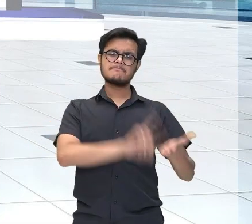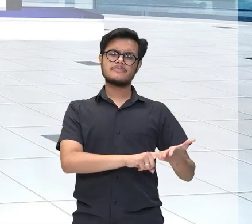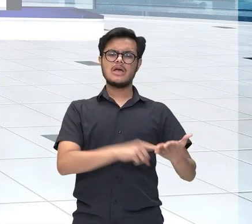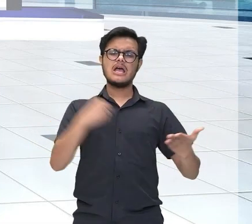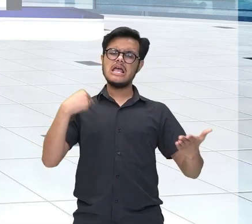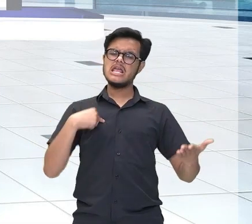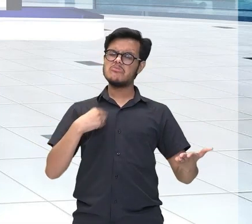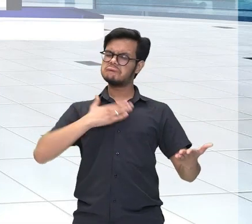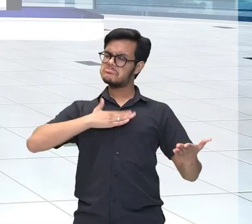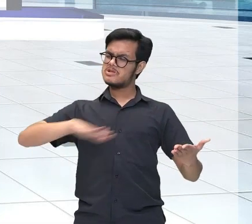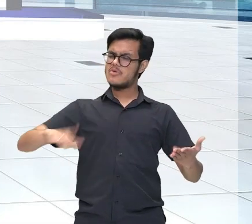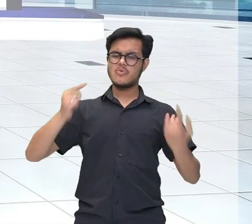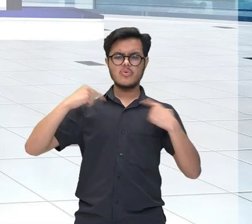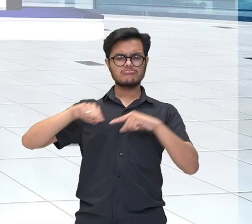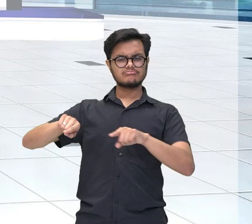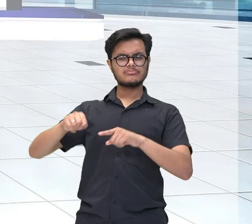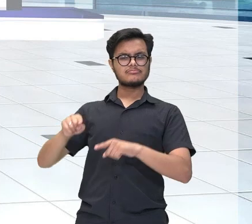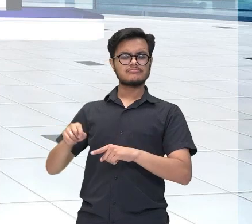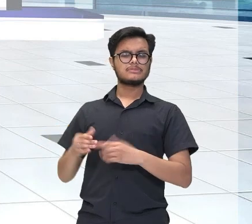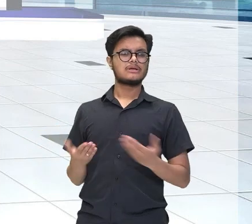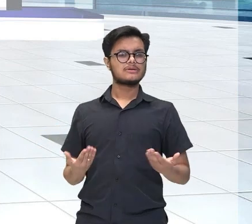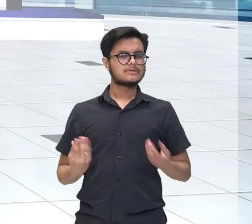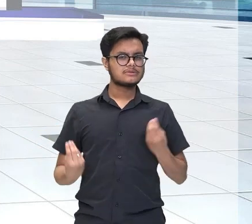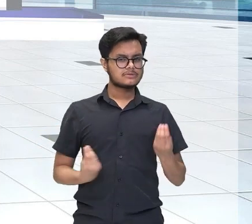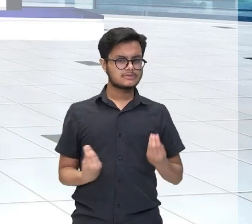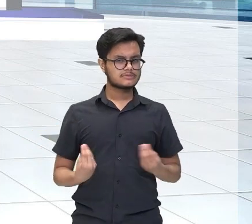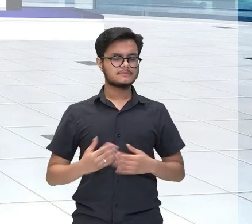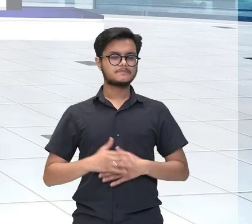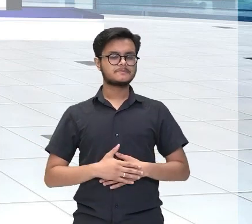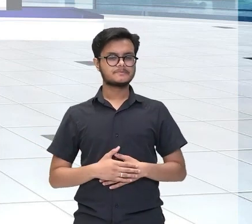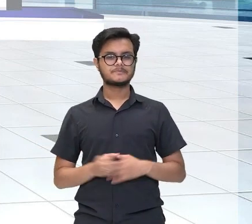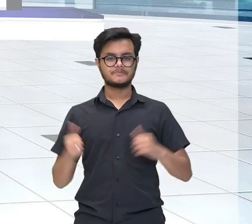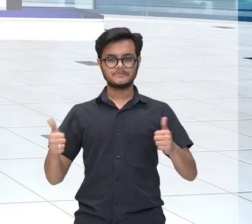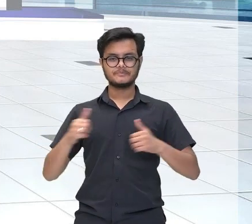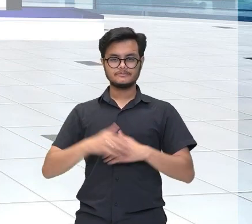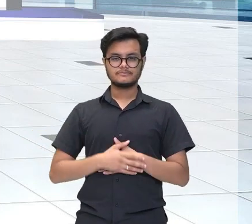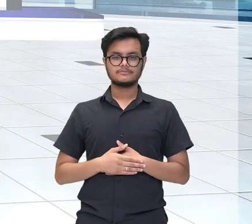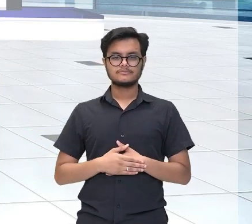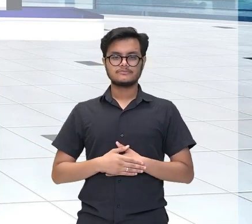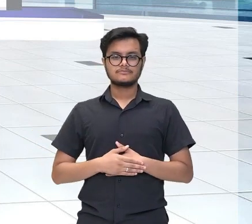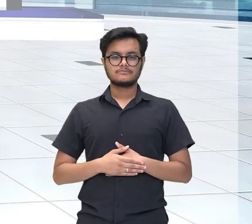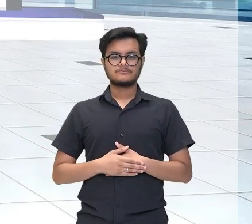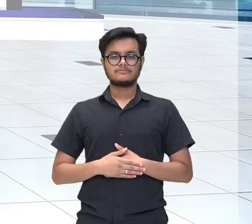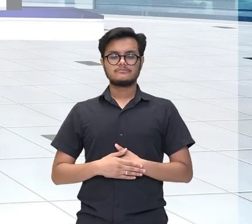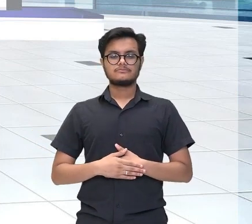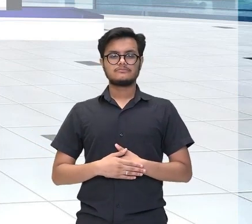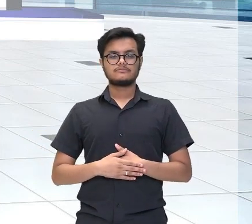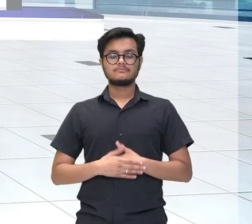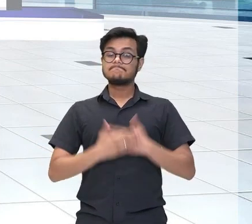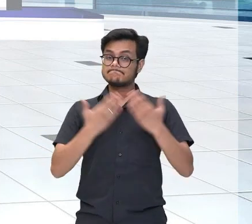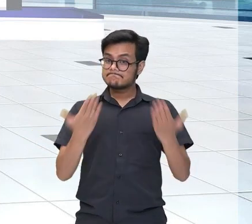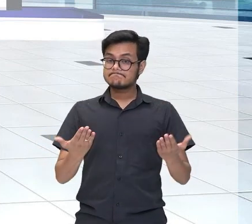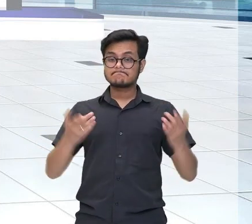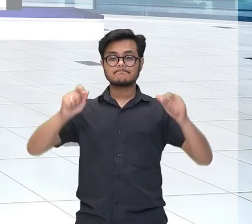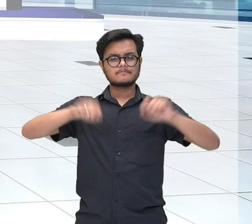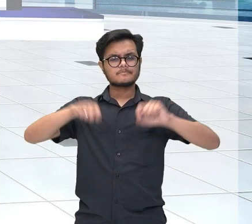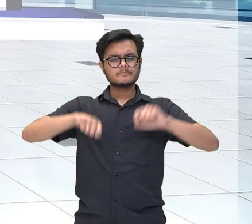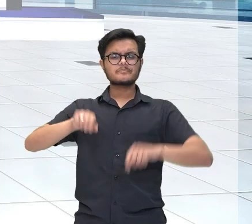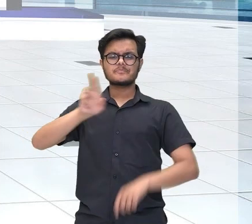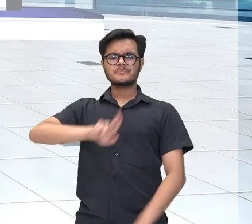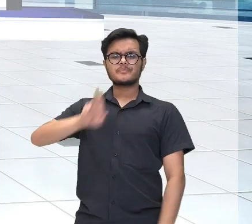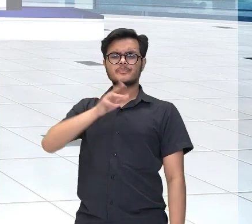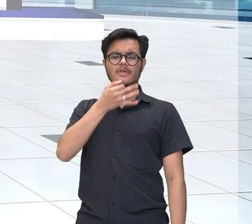né, outra forma de texto reivindicatório, que é o gênero carta de reclamação. Então, esse gênero ele desenvolve a capacidade argumentativa